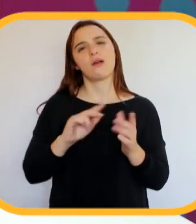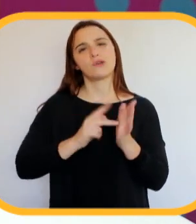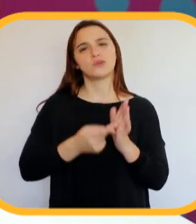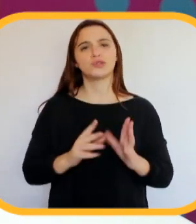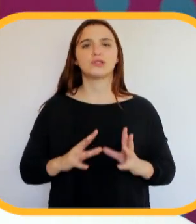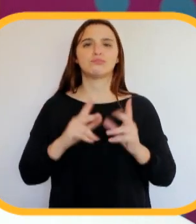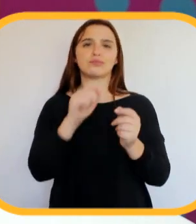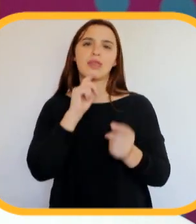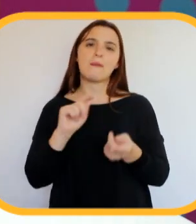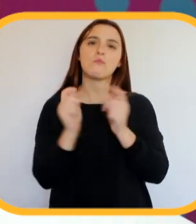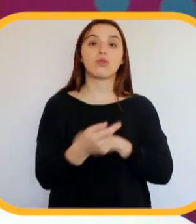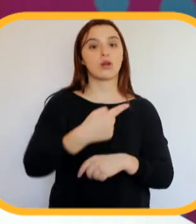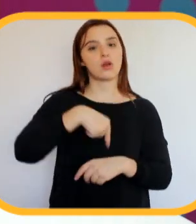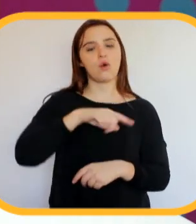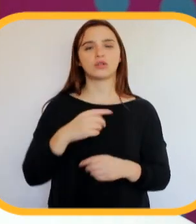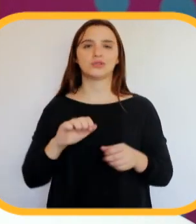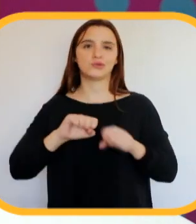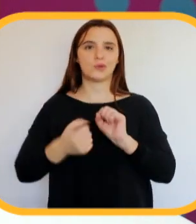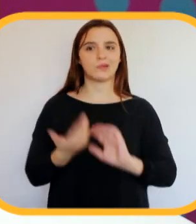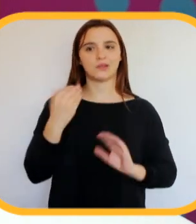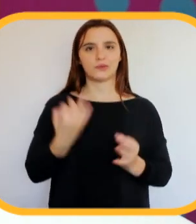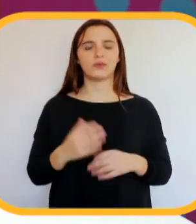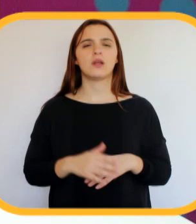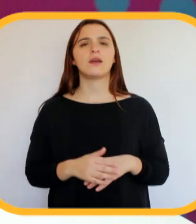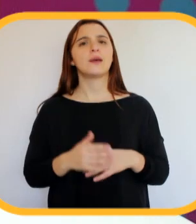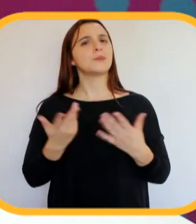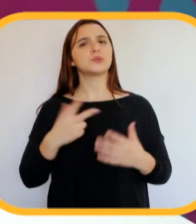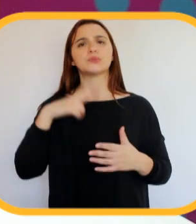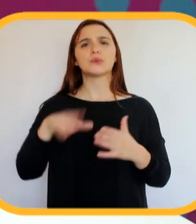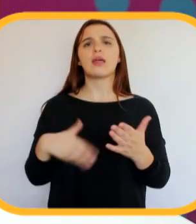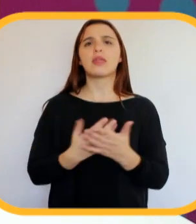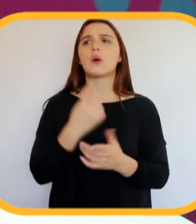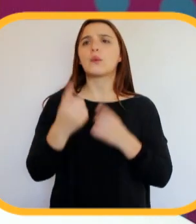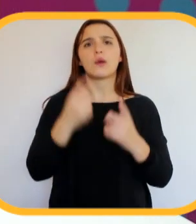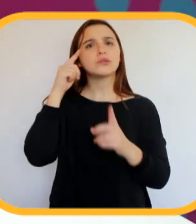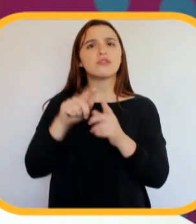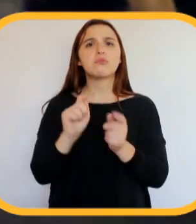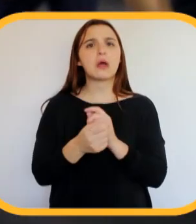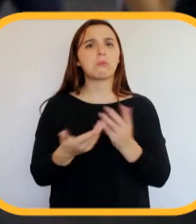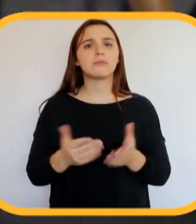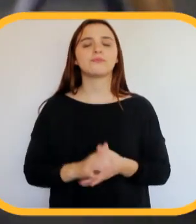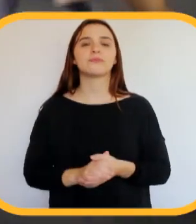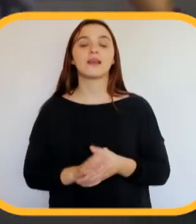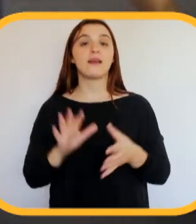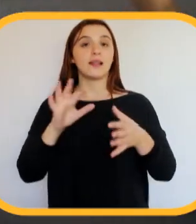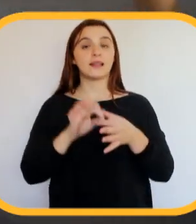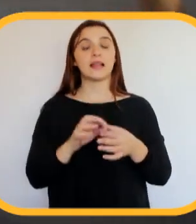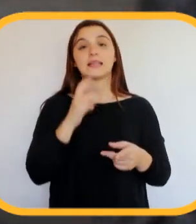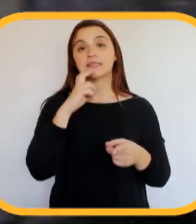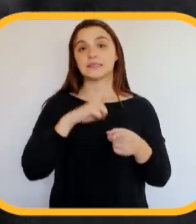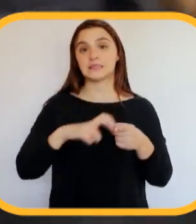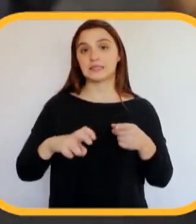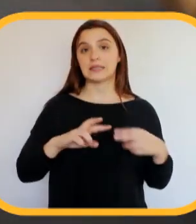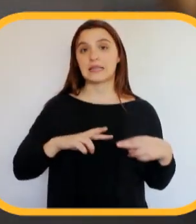o que nós, ser humano, destruímos. Mas de que forma tem Portugal contribuído para esta mudança? Em termos de